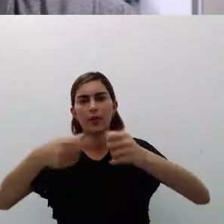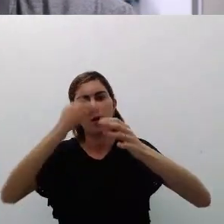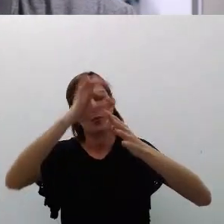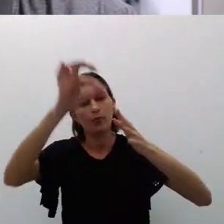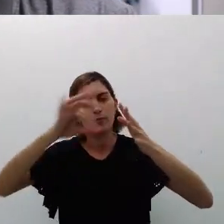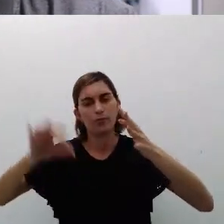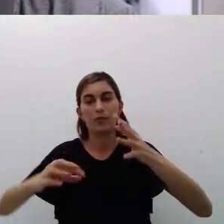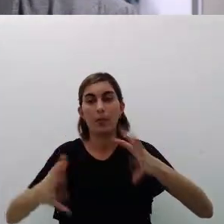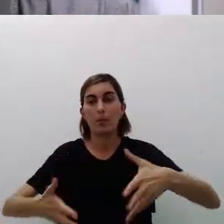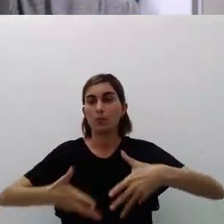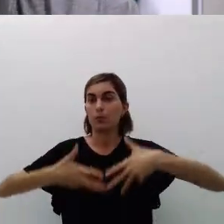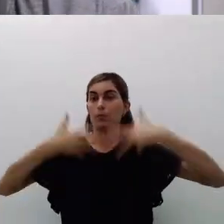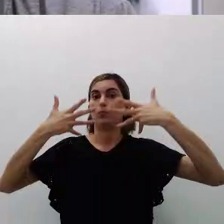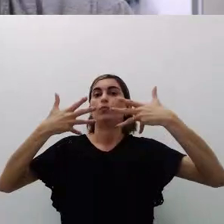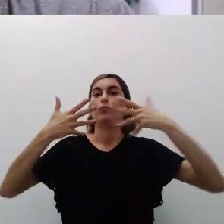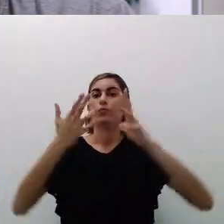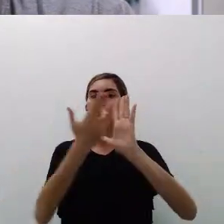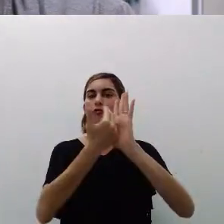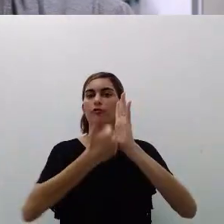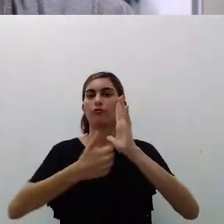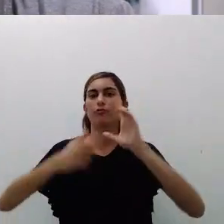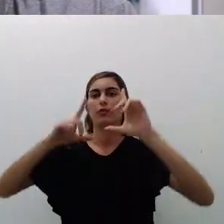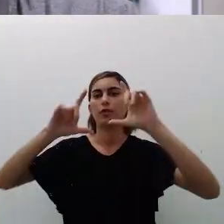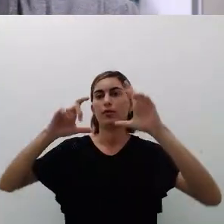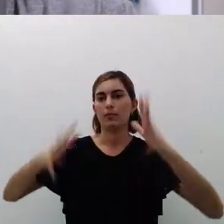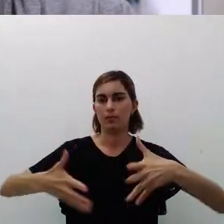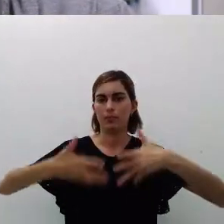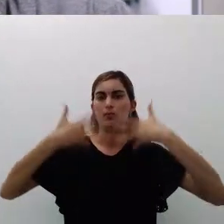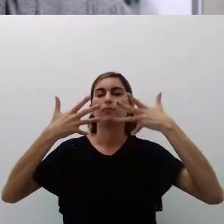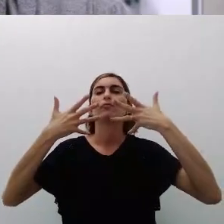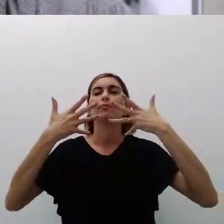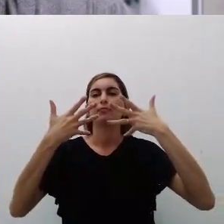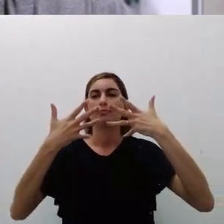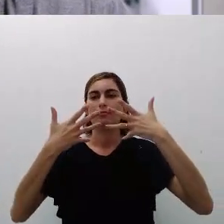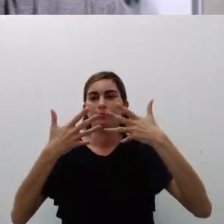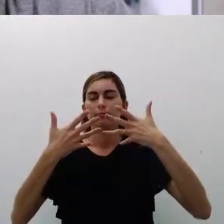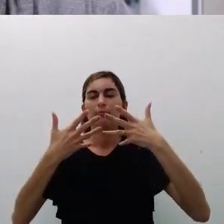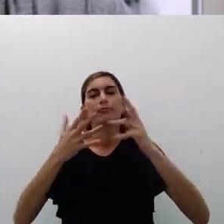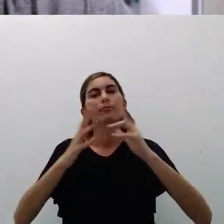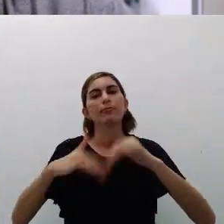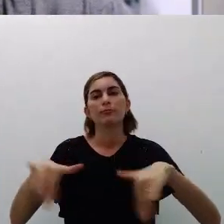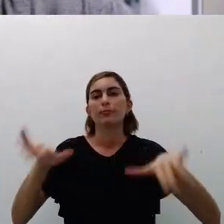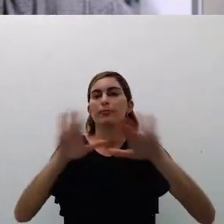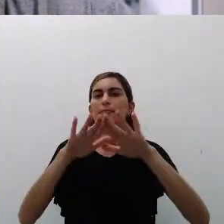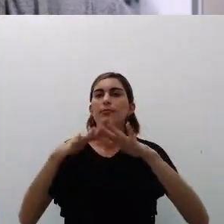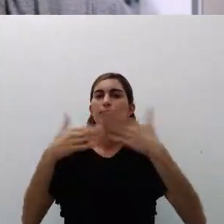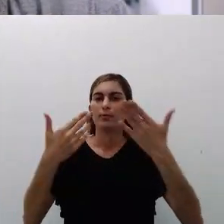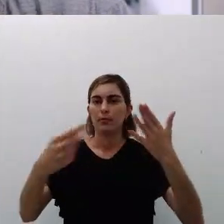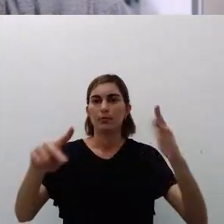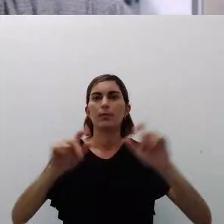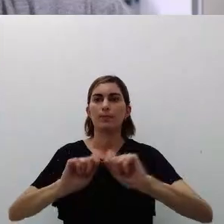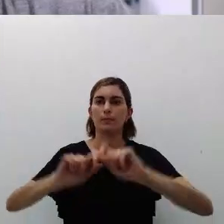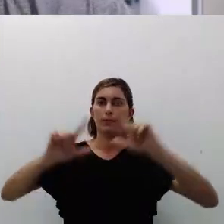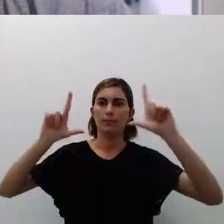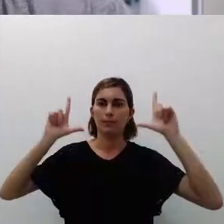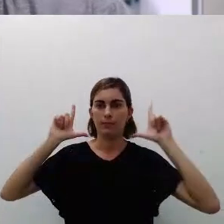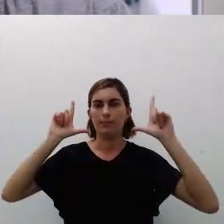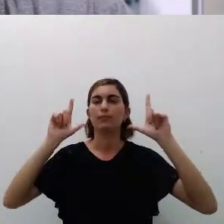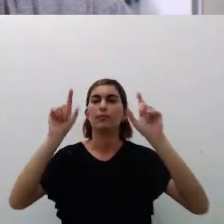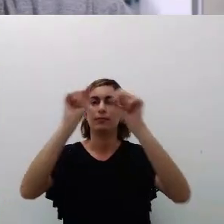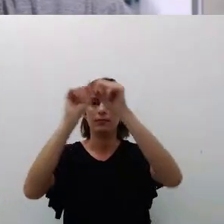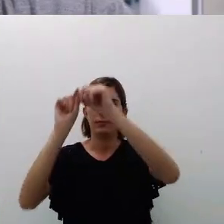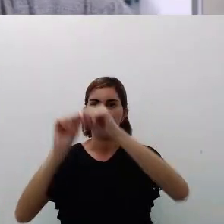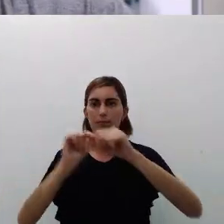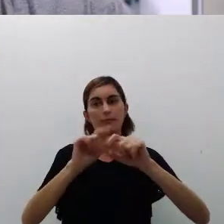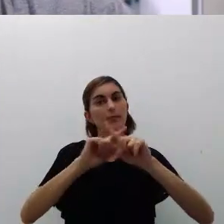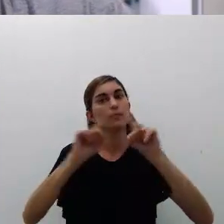mais vivicidade, né, ao cenário reproduzido. Mas isso a gente vai ver no próximo